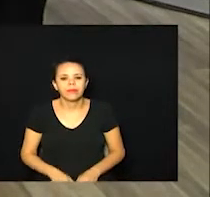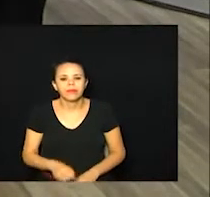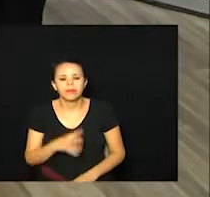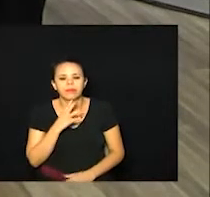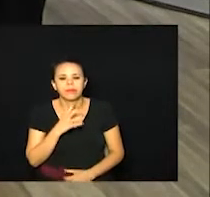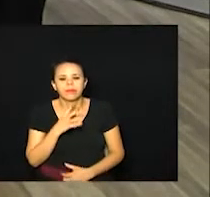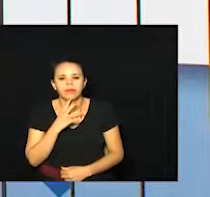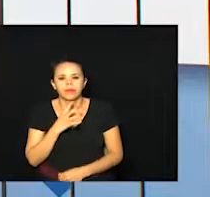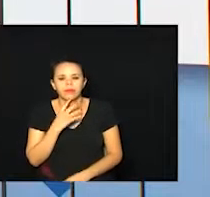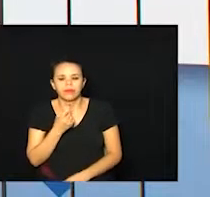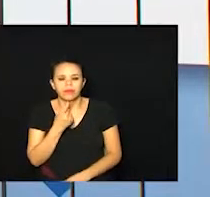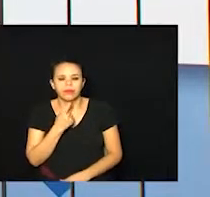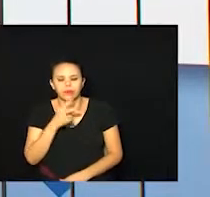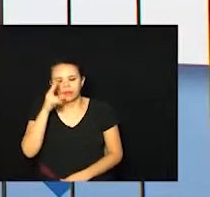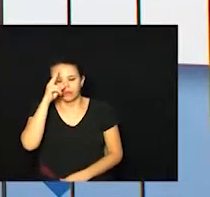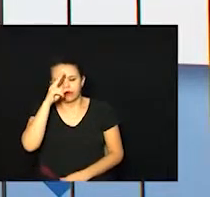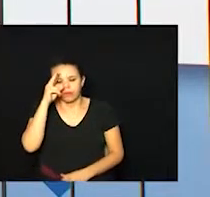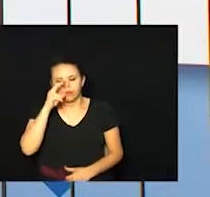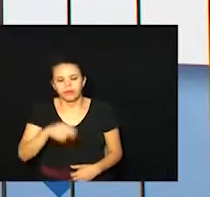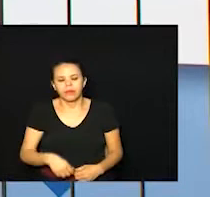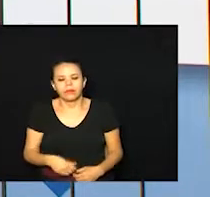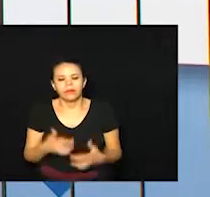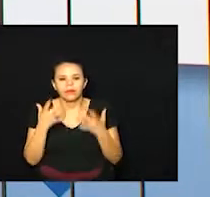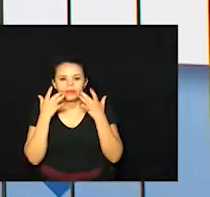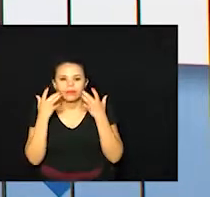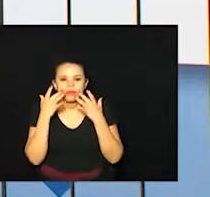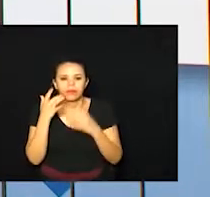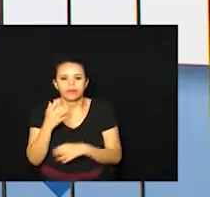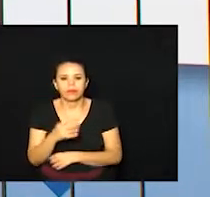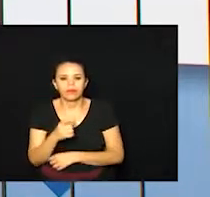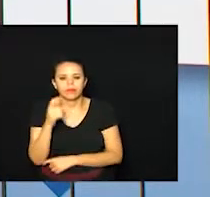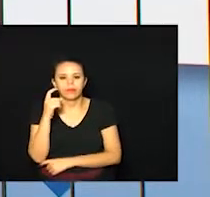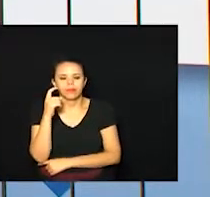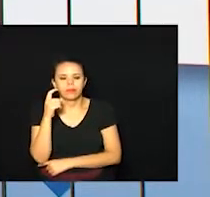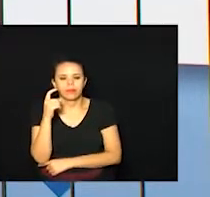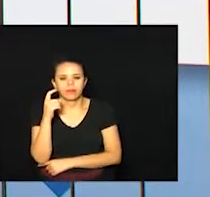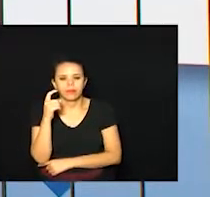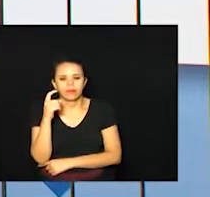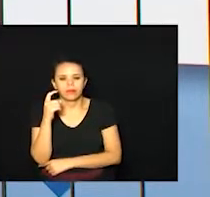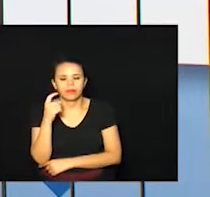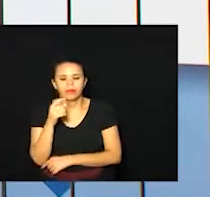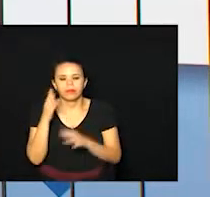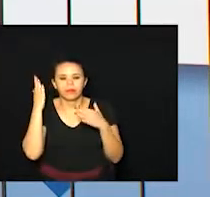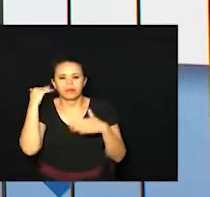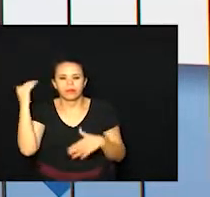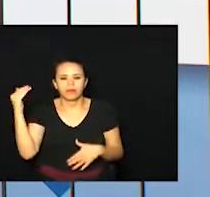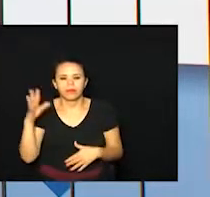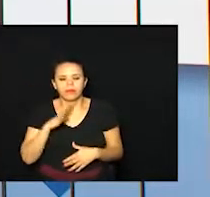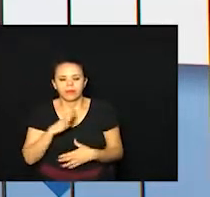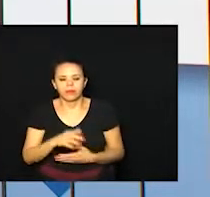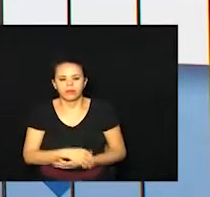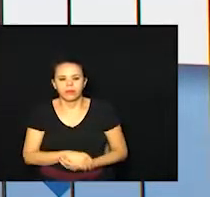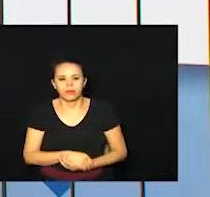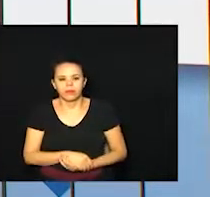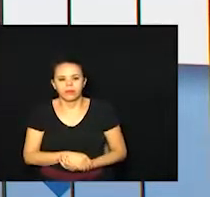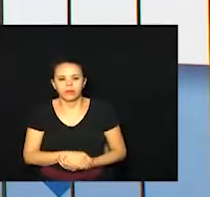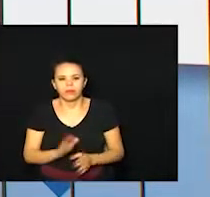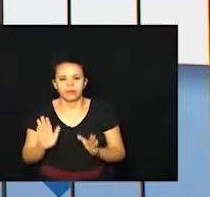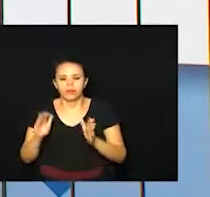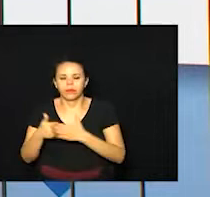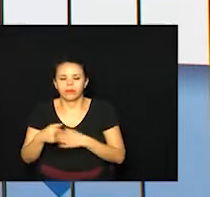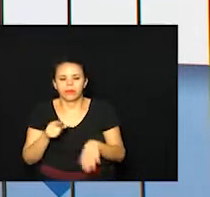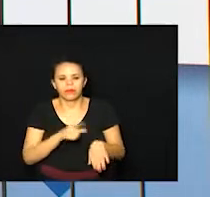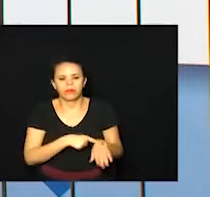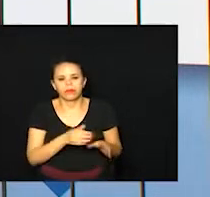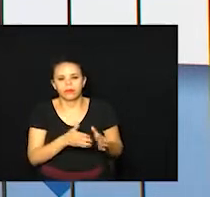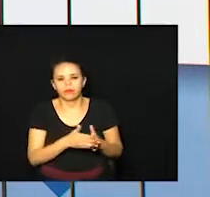conhece Campinas deve se lembrar aí do teatro, do Centro de Convivência, né? Muito famoso na cidade. Ele ficou fechado por um